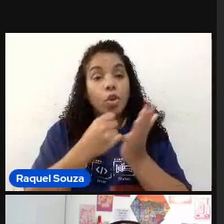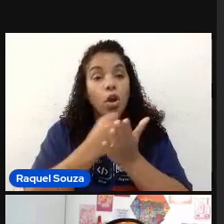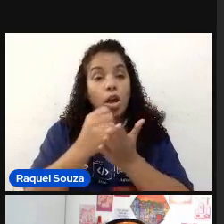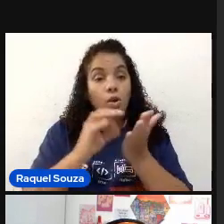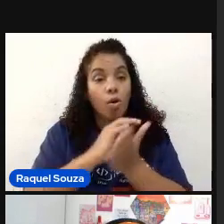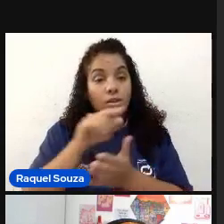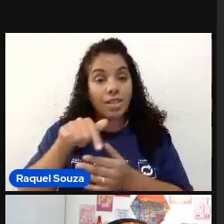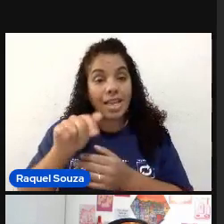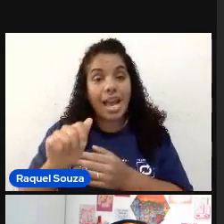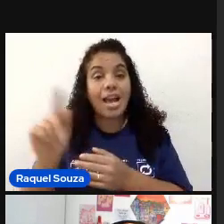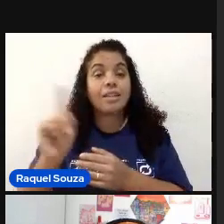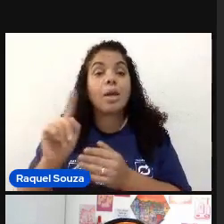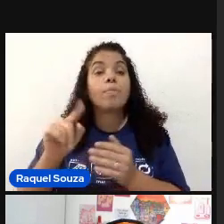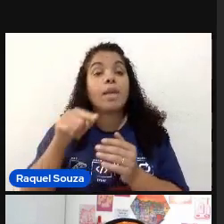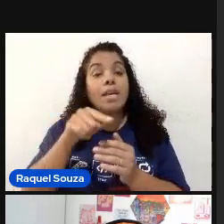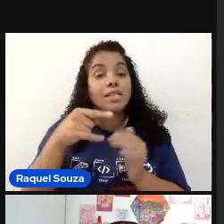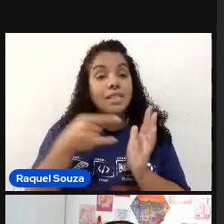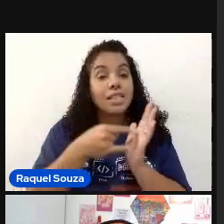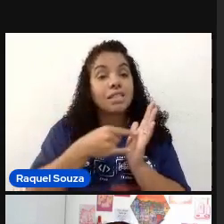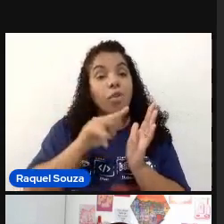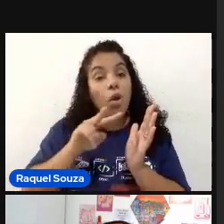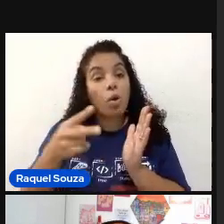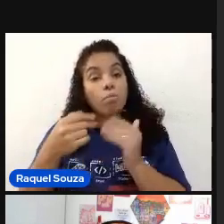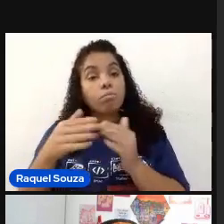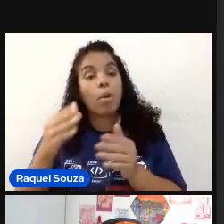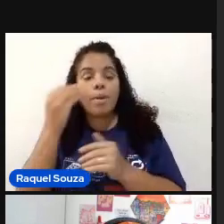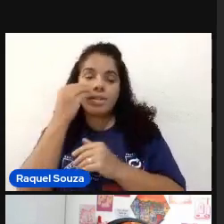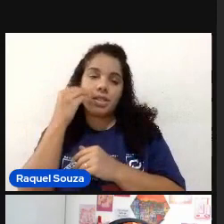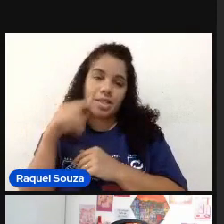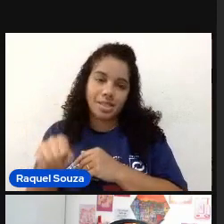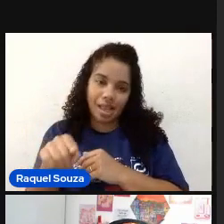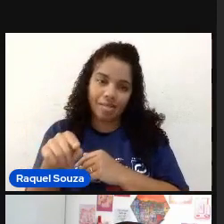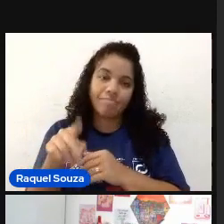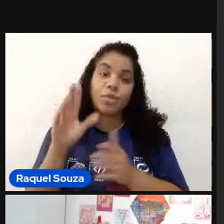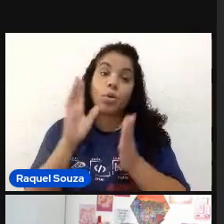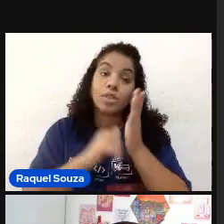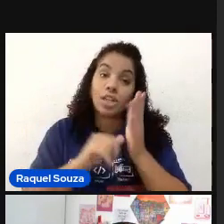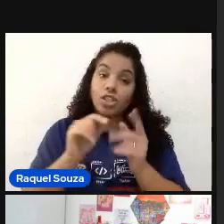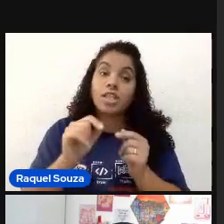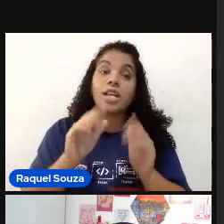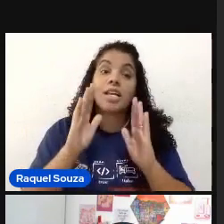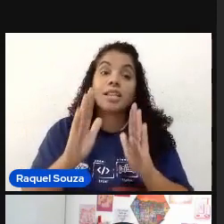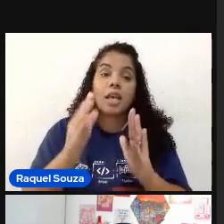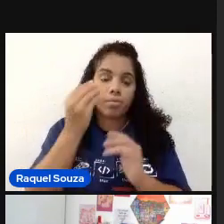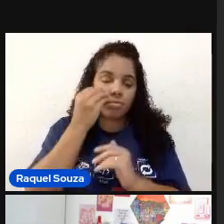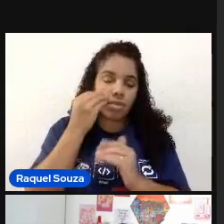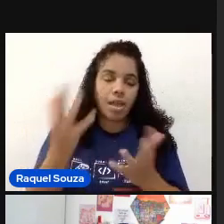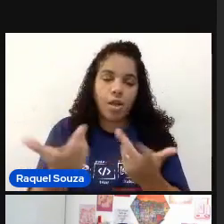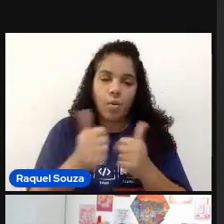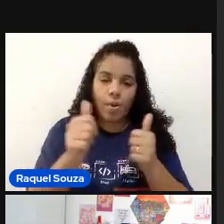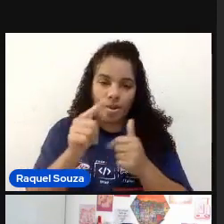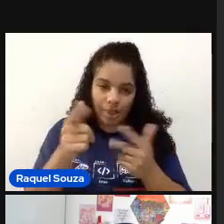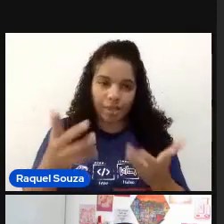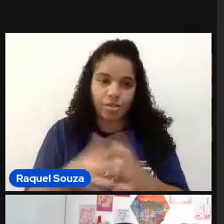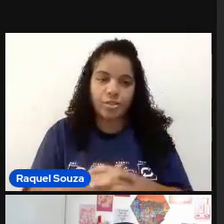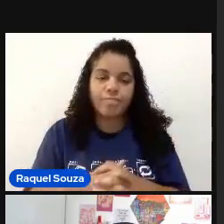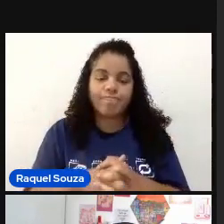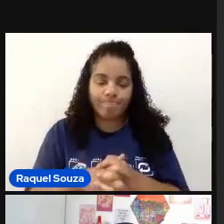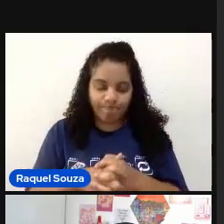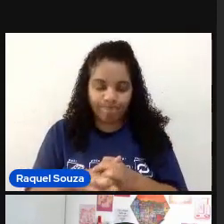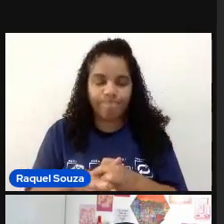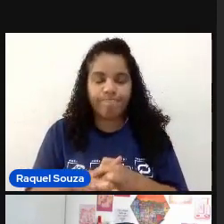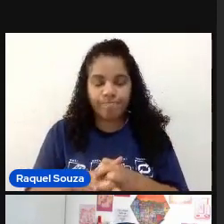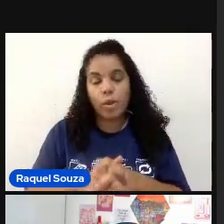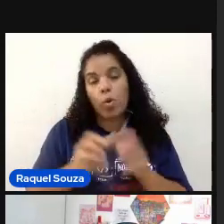desses desenvolvedores e coloca para testar. Então, a gente aqui está cortando essa etapa de teste de qualidade. Algumas